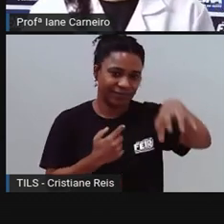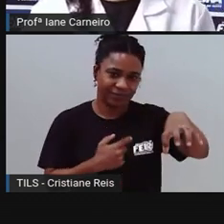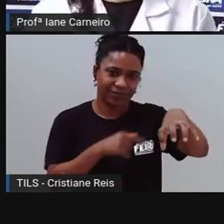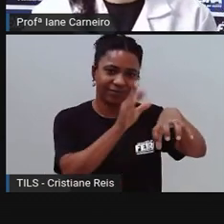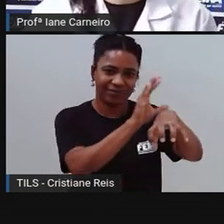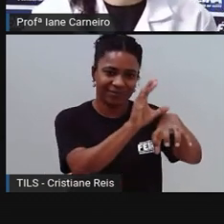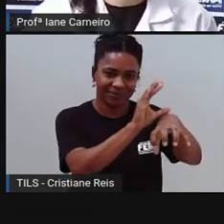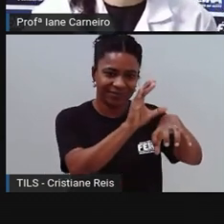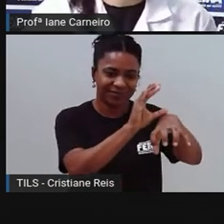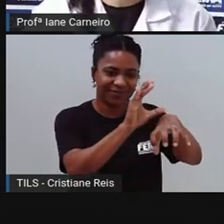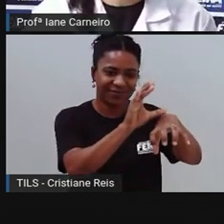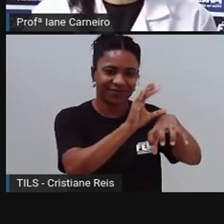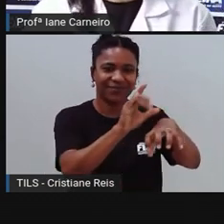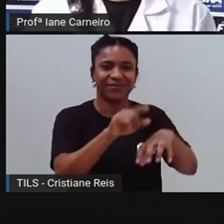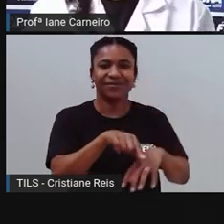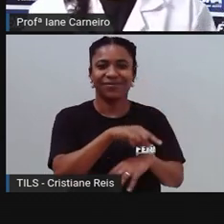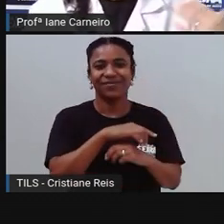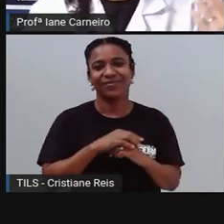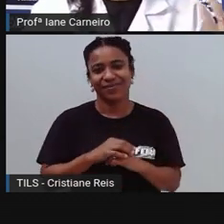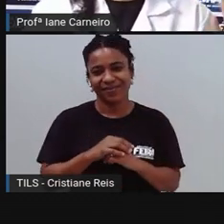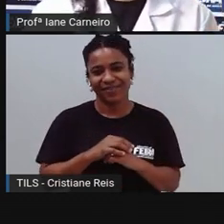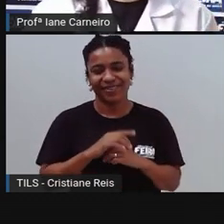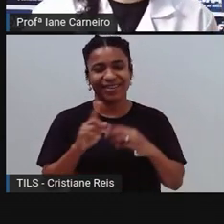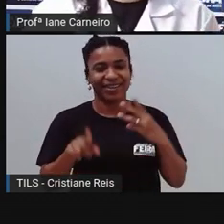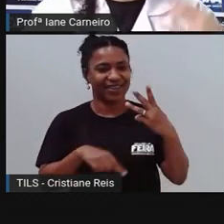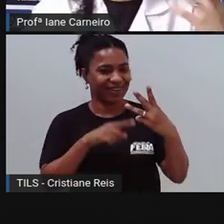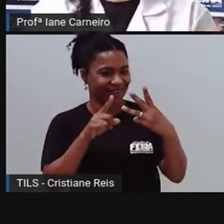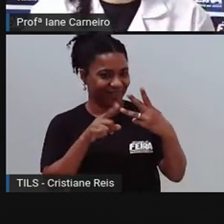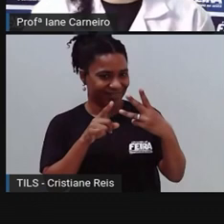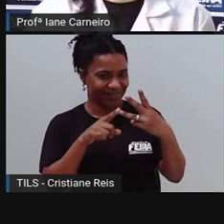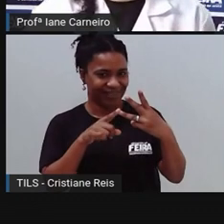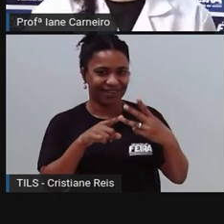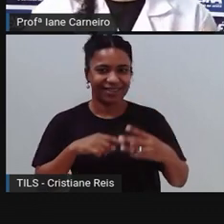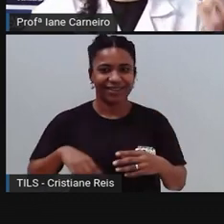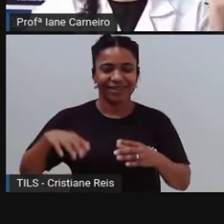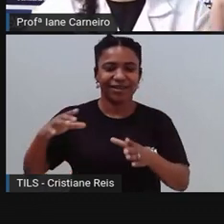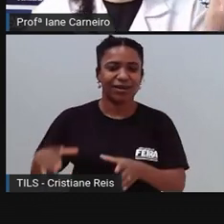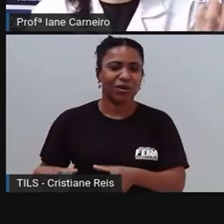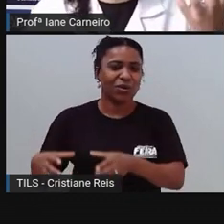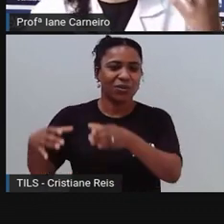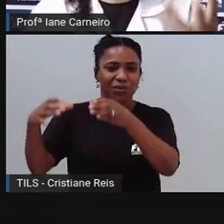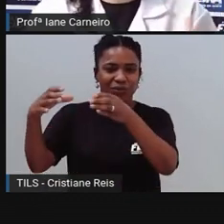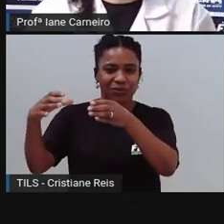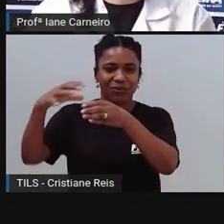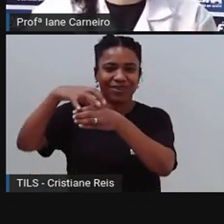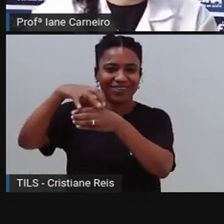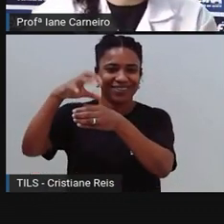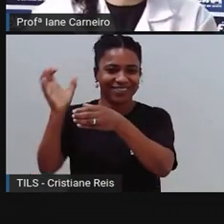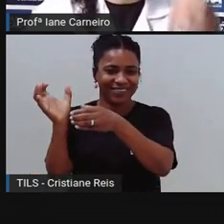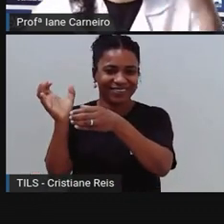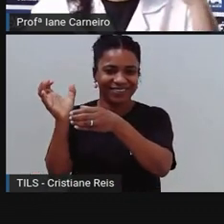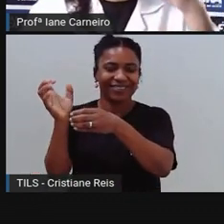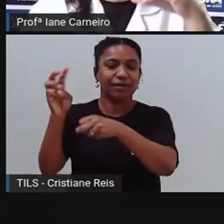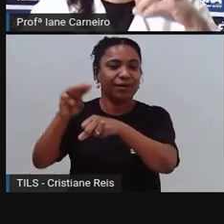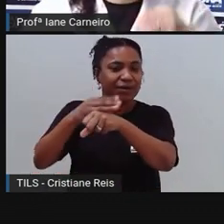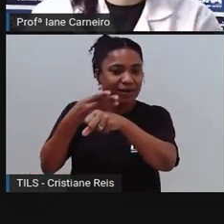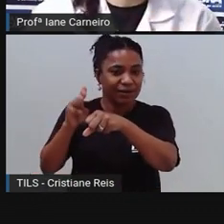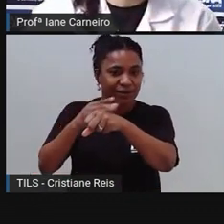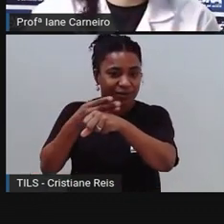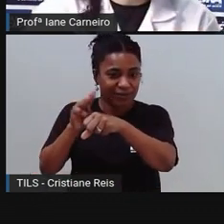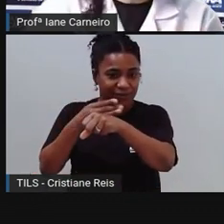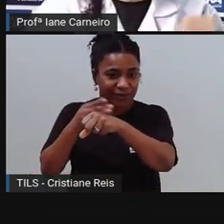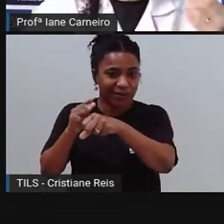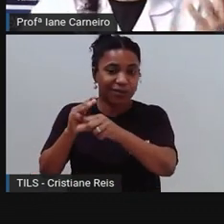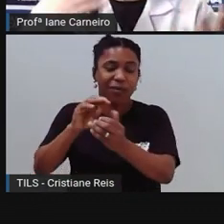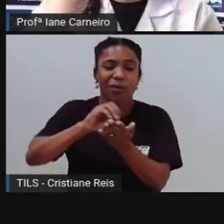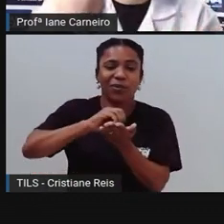ser reaproveitado depois, tá bom? E o marrom, a latinha marrom, é onde a gente coloca os resíduos